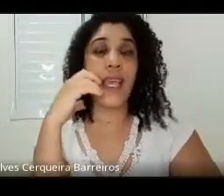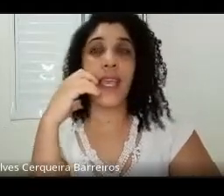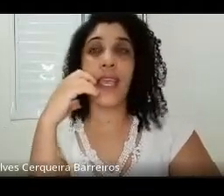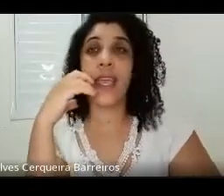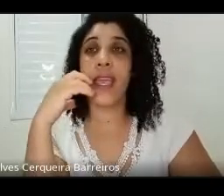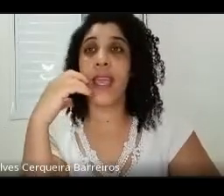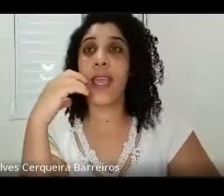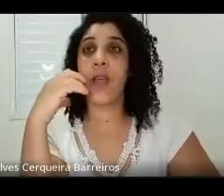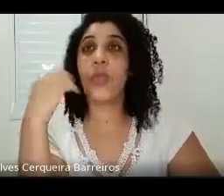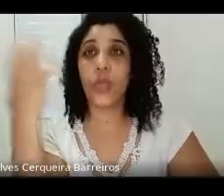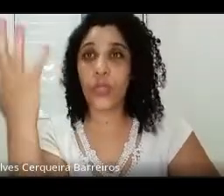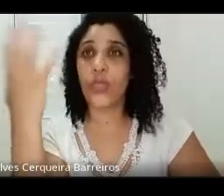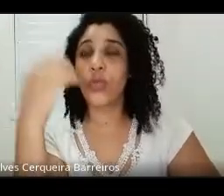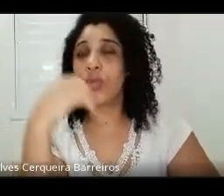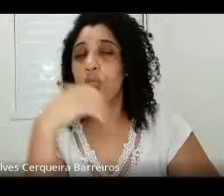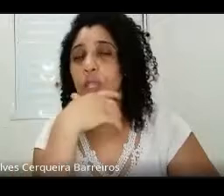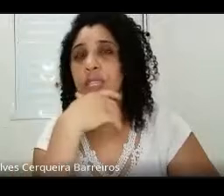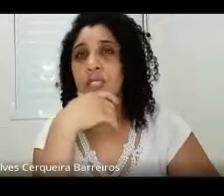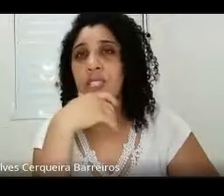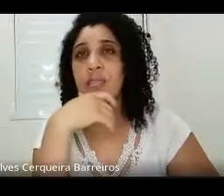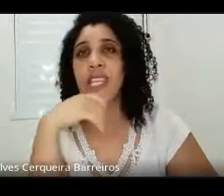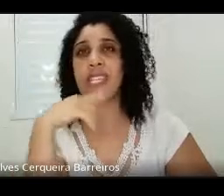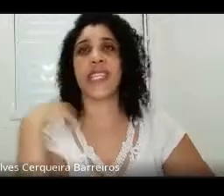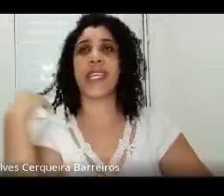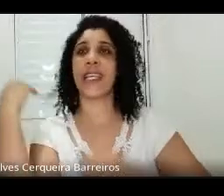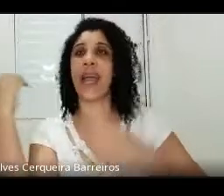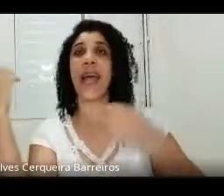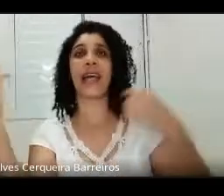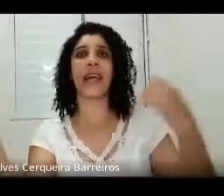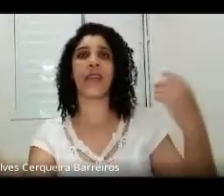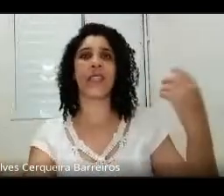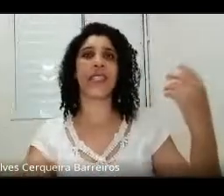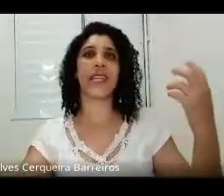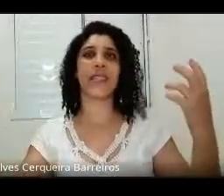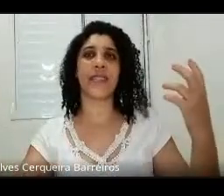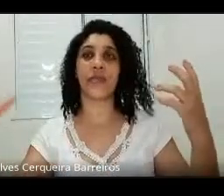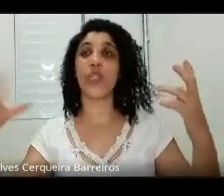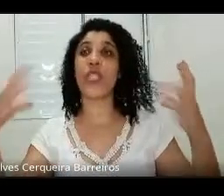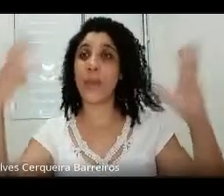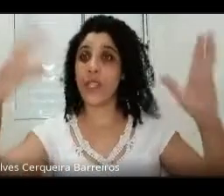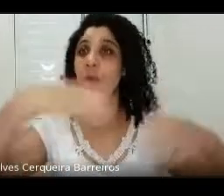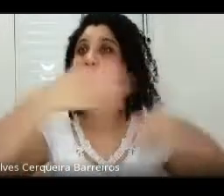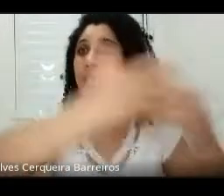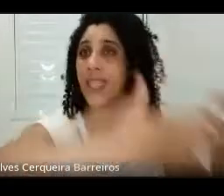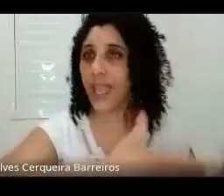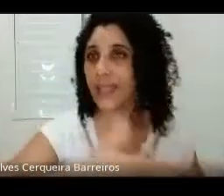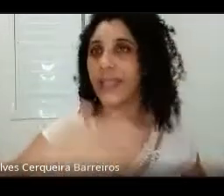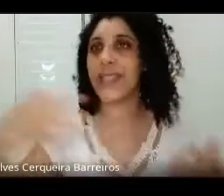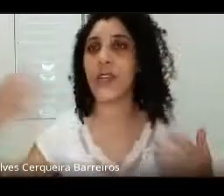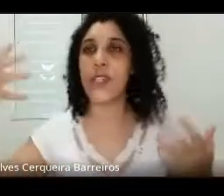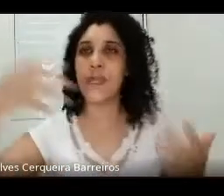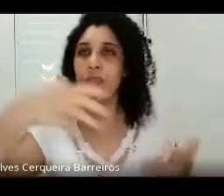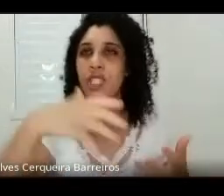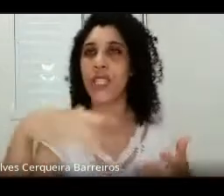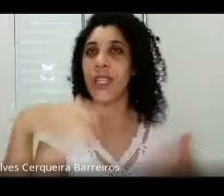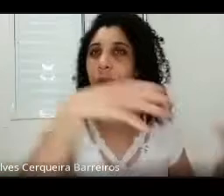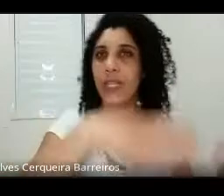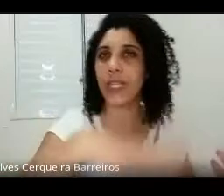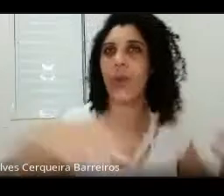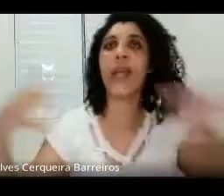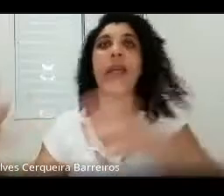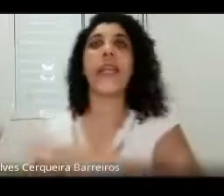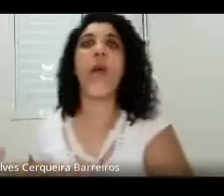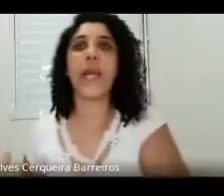sinais, um dos mitos é justamente esse, que a língua de sinais, justamente com essa ideia, né, essa concepção de que não